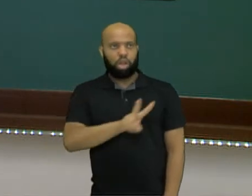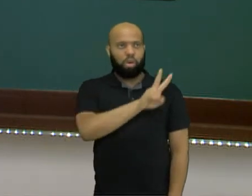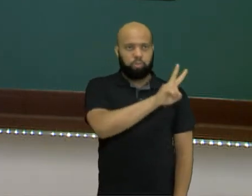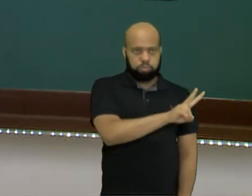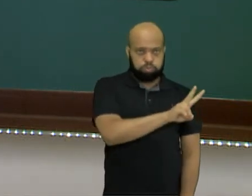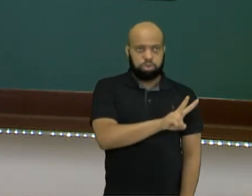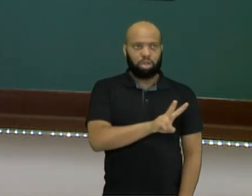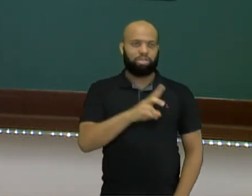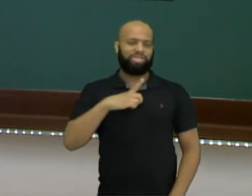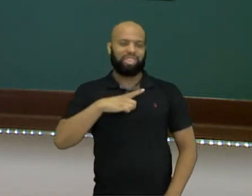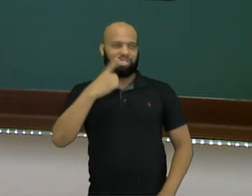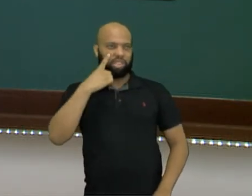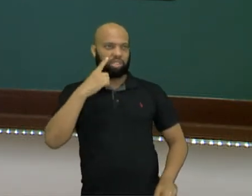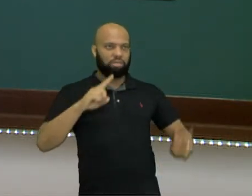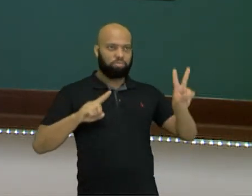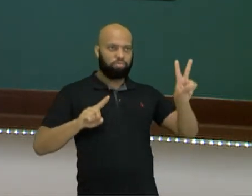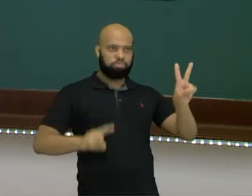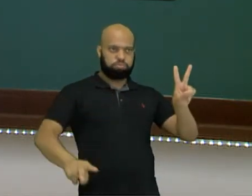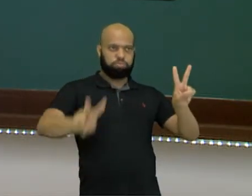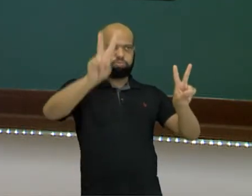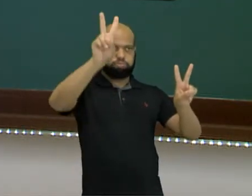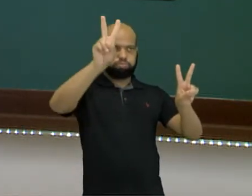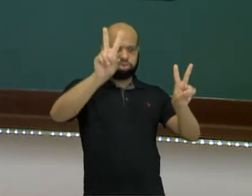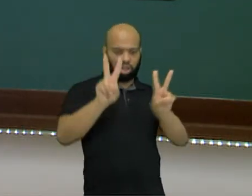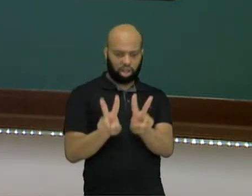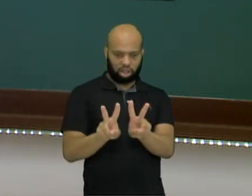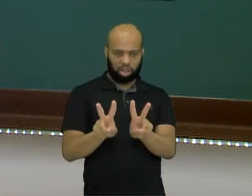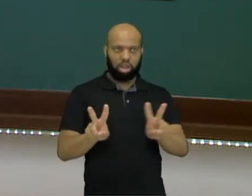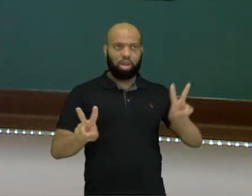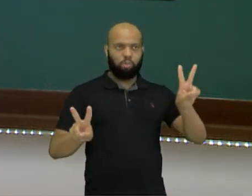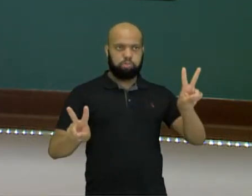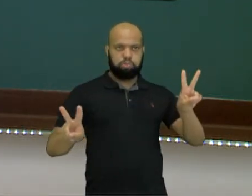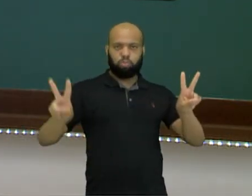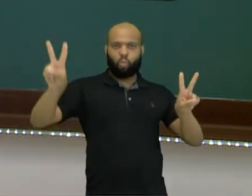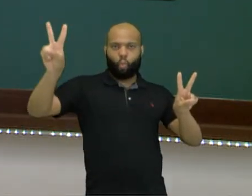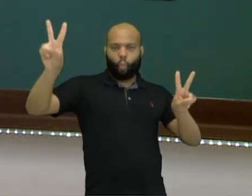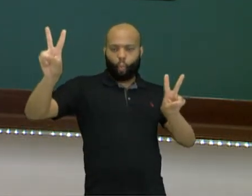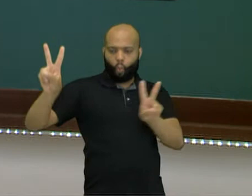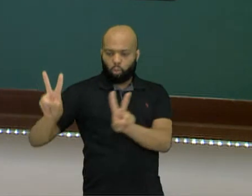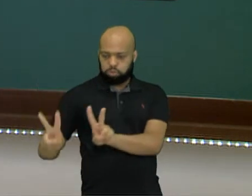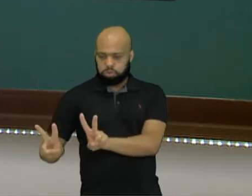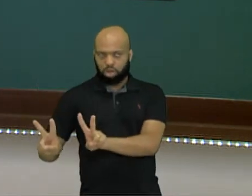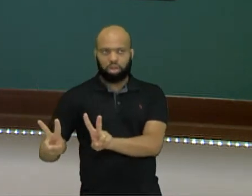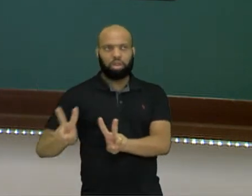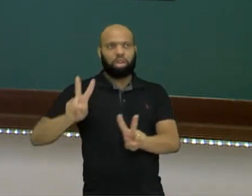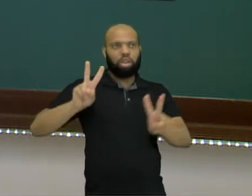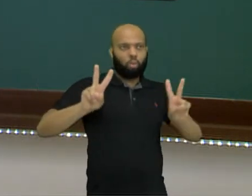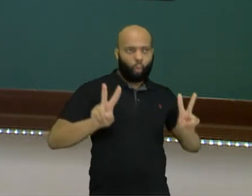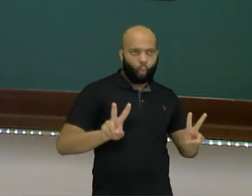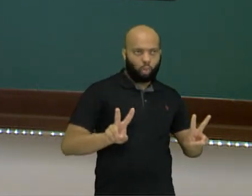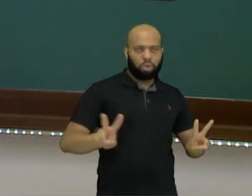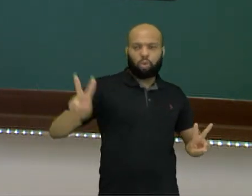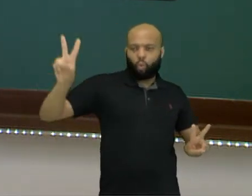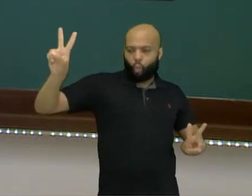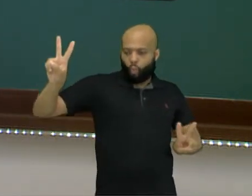Vzão, Vzinho, Vzão, Vzinho, Vzinho, Vzinho. Depois eu vou fazer a mesma coisa para a característica textura.